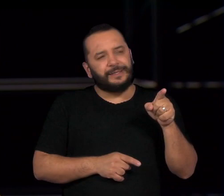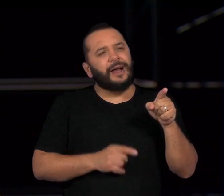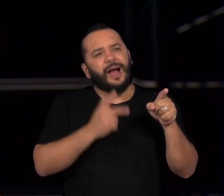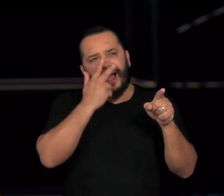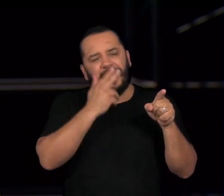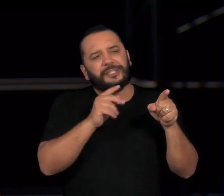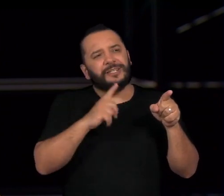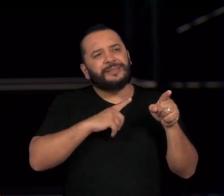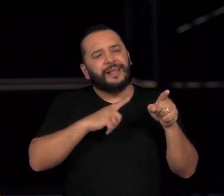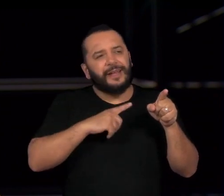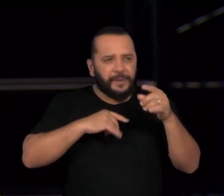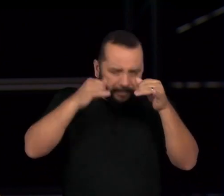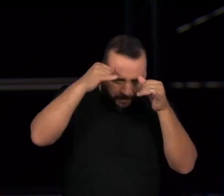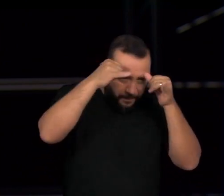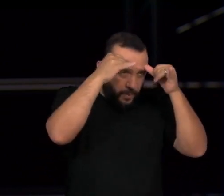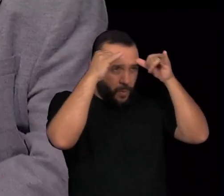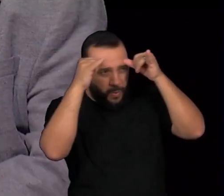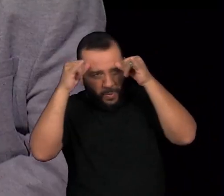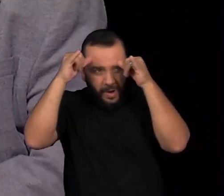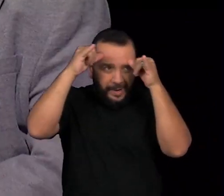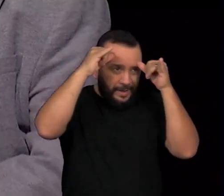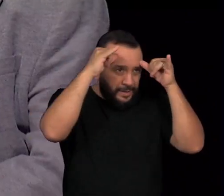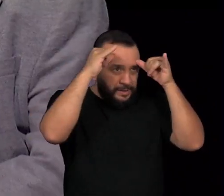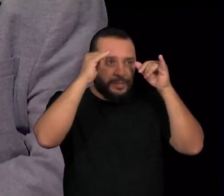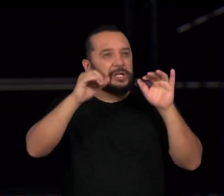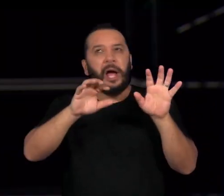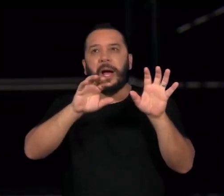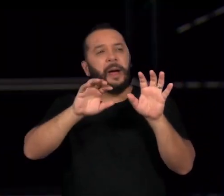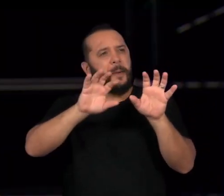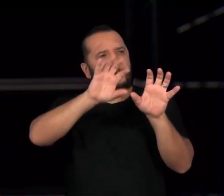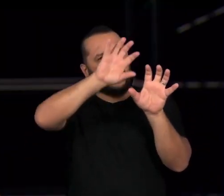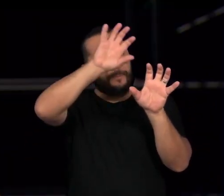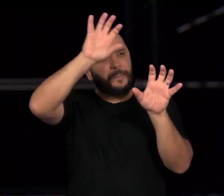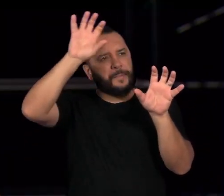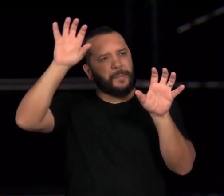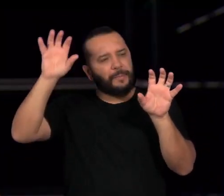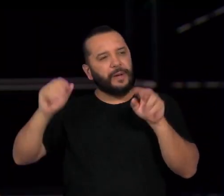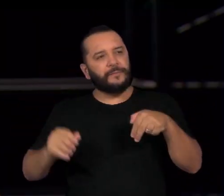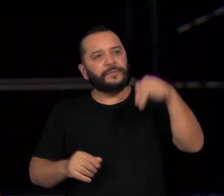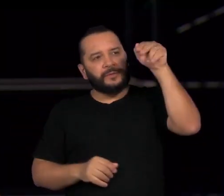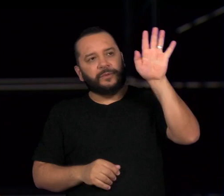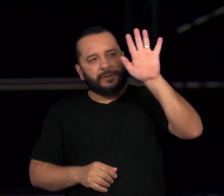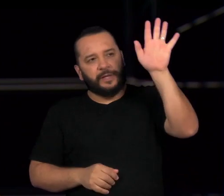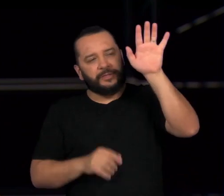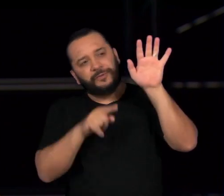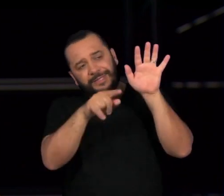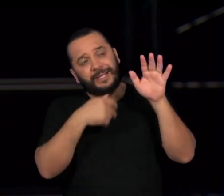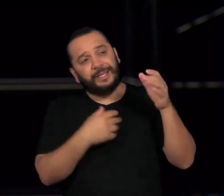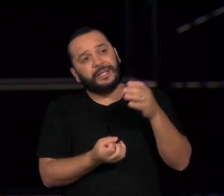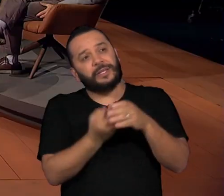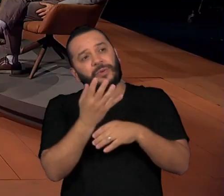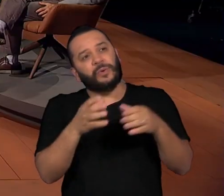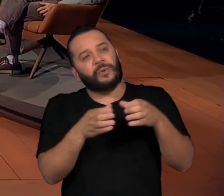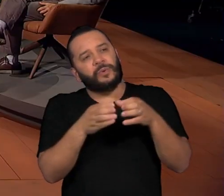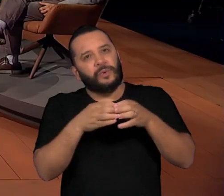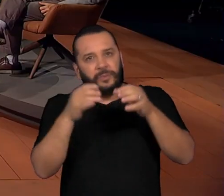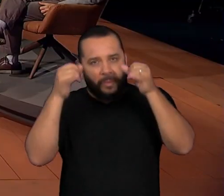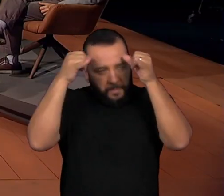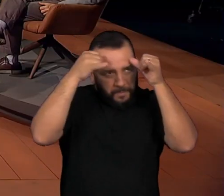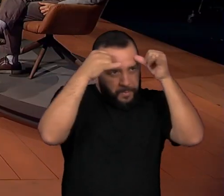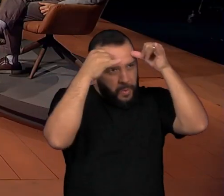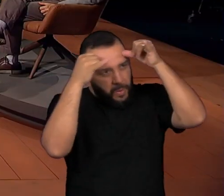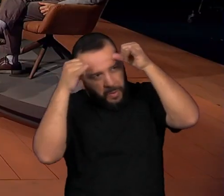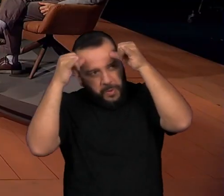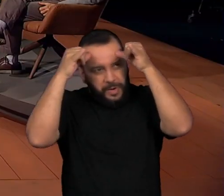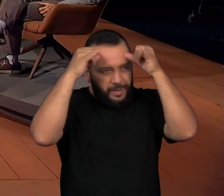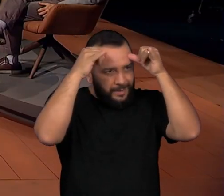manifestações populares principalmente no nordeste né você mesmo criou alguns grupos com o nome de boi não é que é o boi da boa hora o